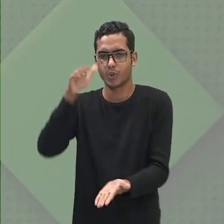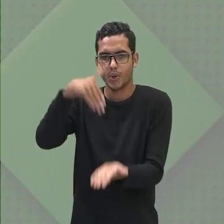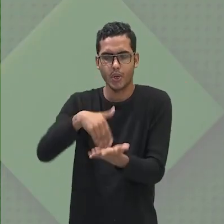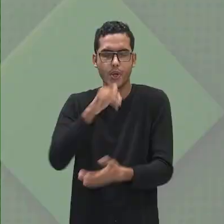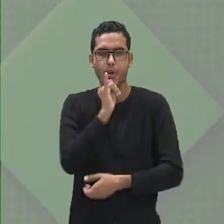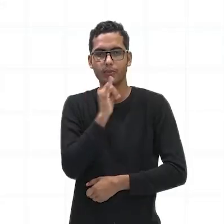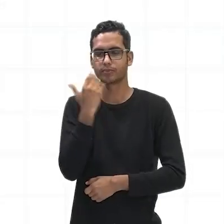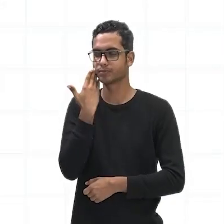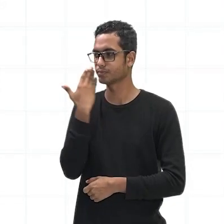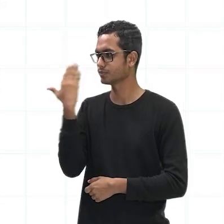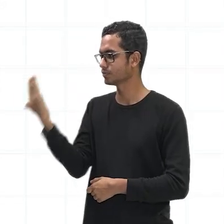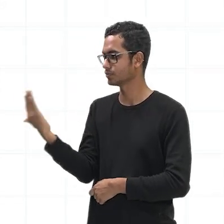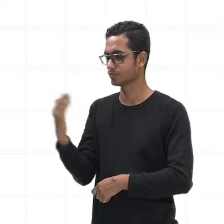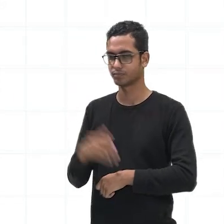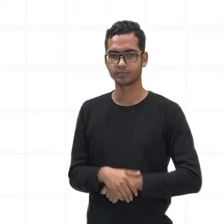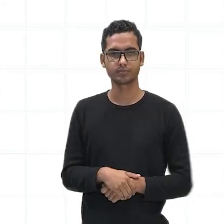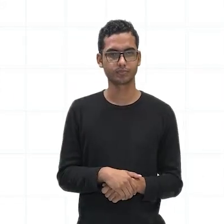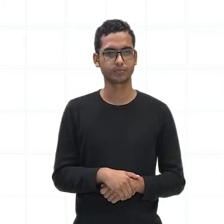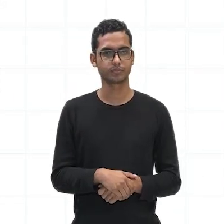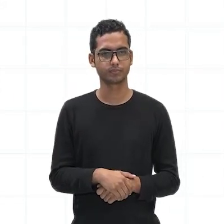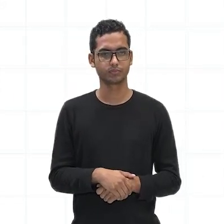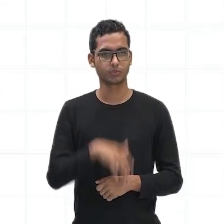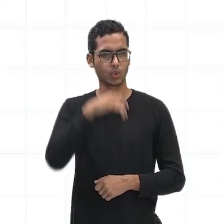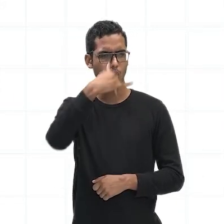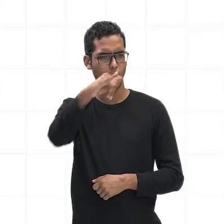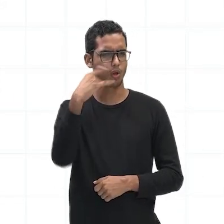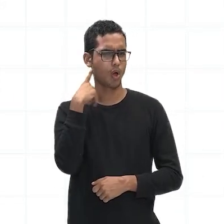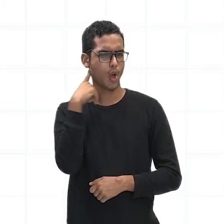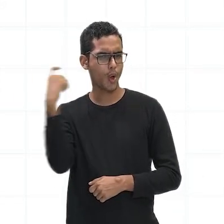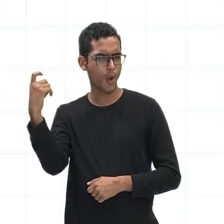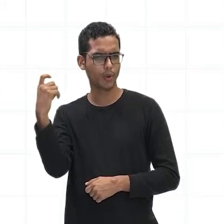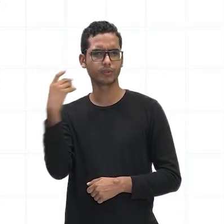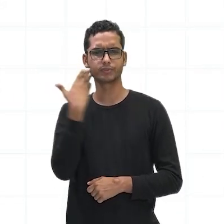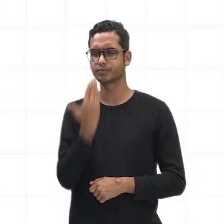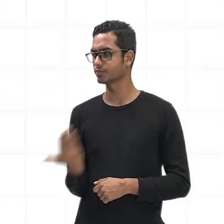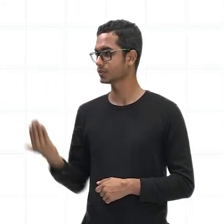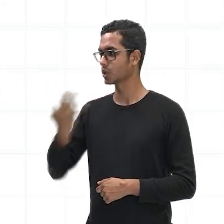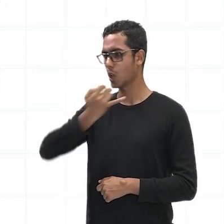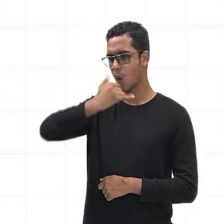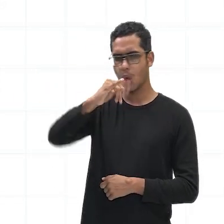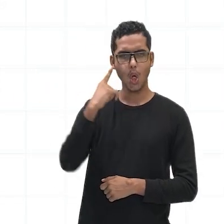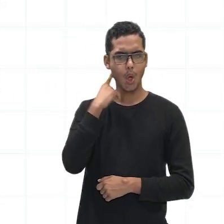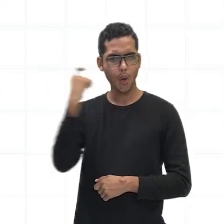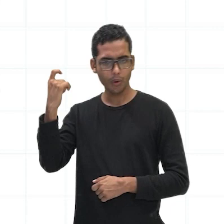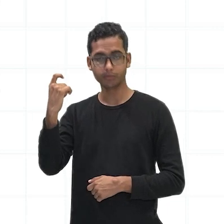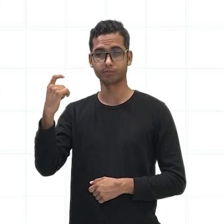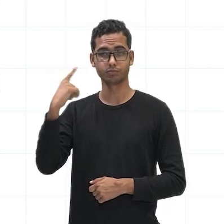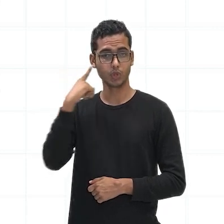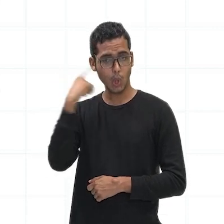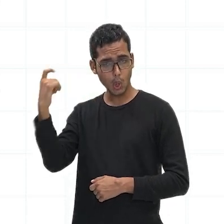que é a energia sonora, né? Lembrando que o som ali também é uma fonte, é um tipo, no